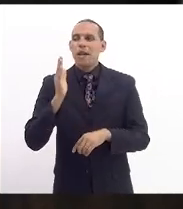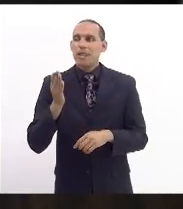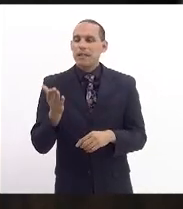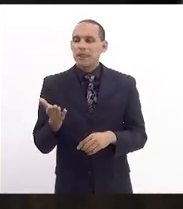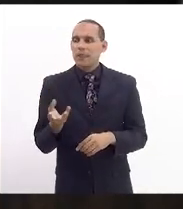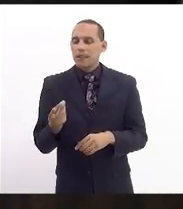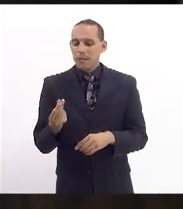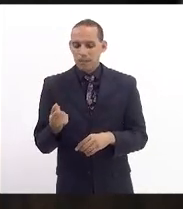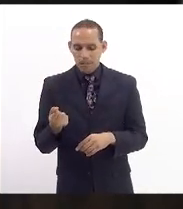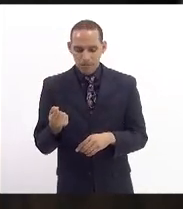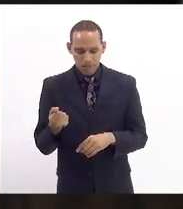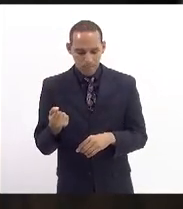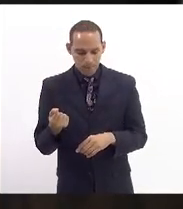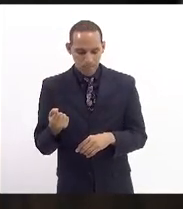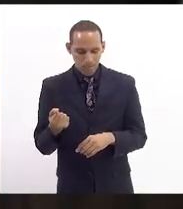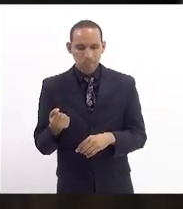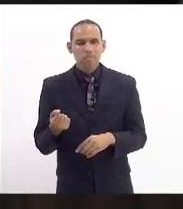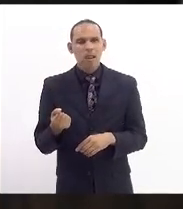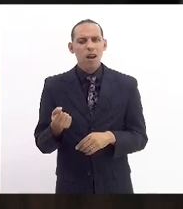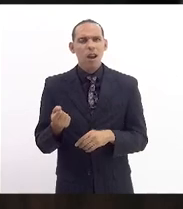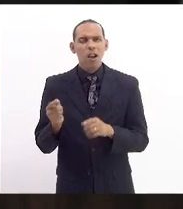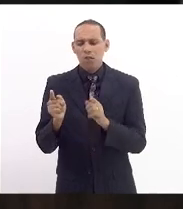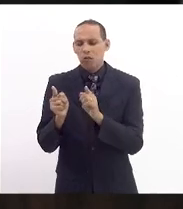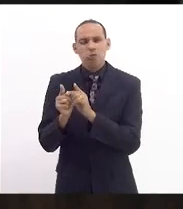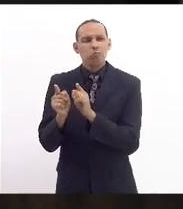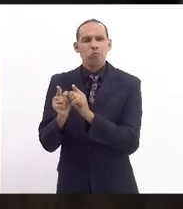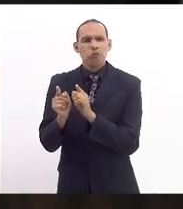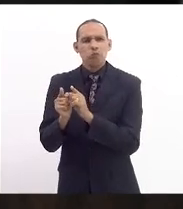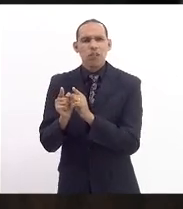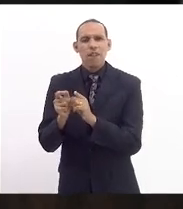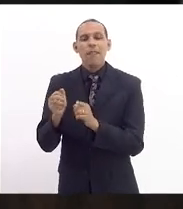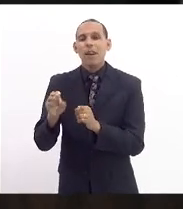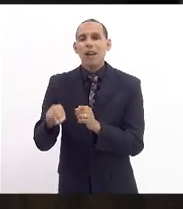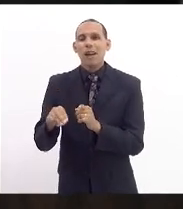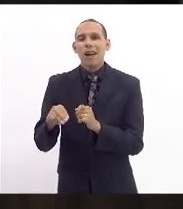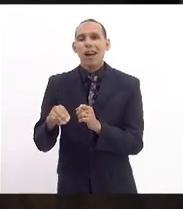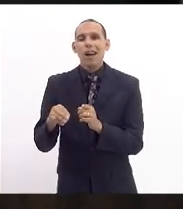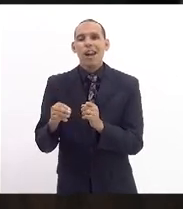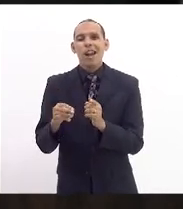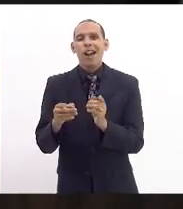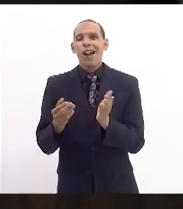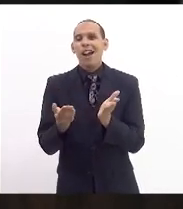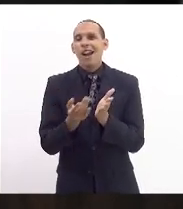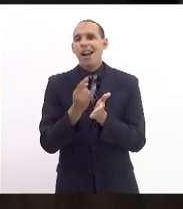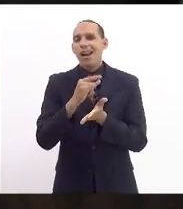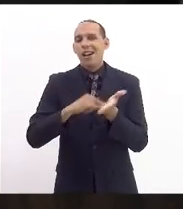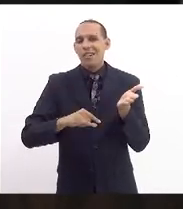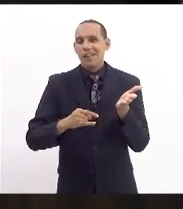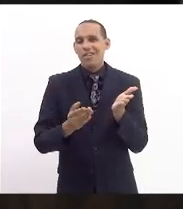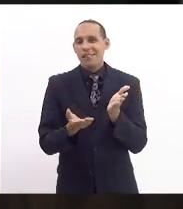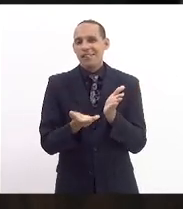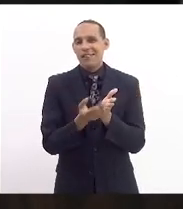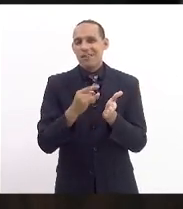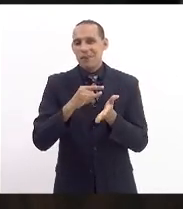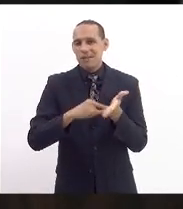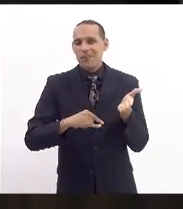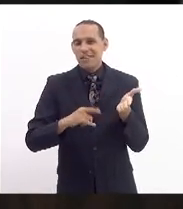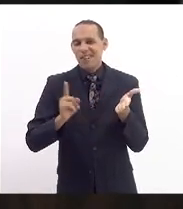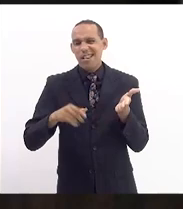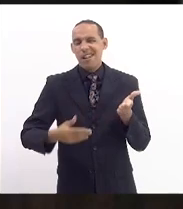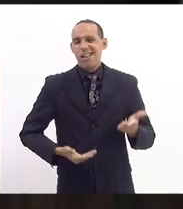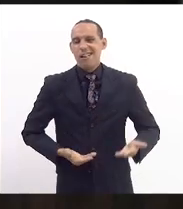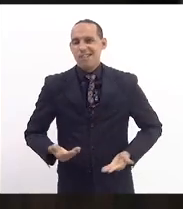e a uma pequena parcela quem tem a carteira assinada que sempre muito mais afeta das